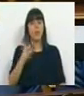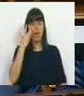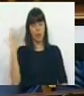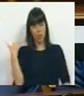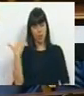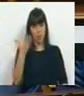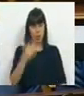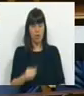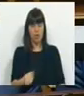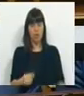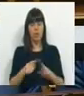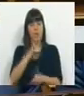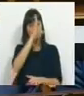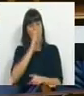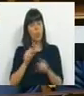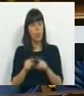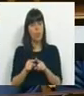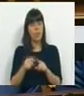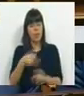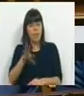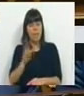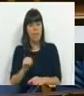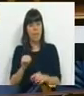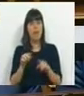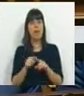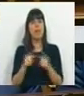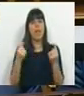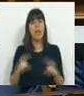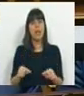Costa, de que o Governo e o Partido Socialista está munido